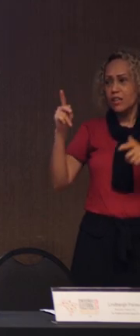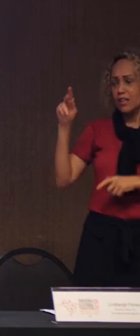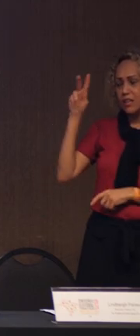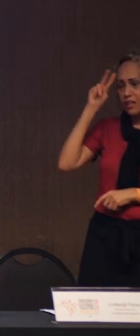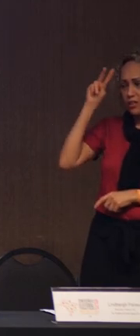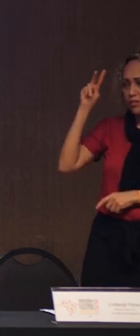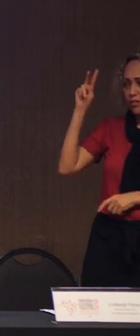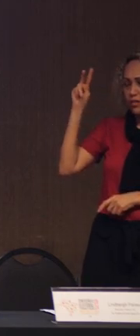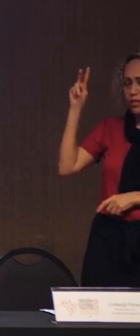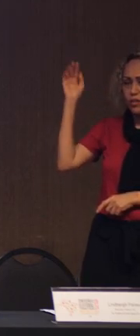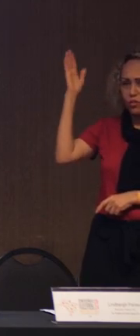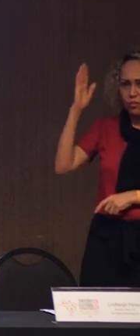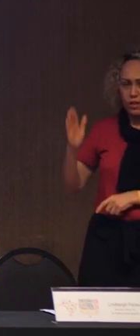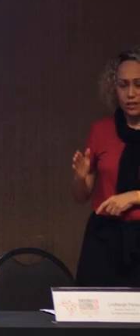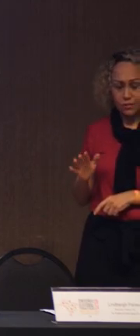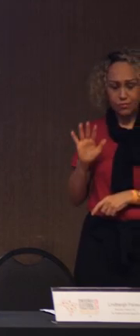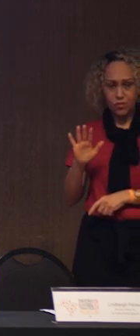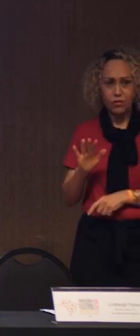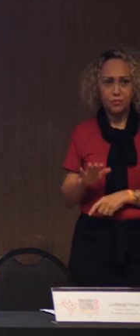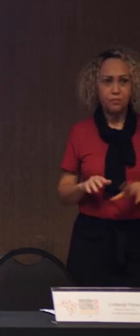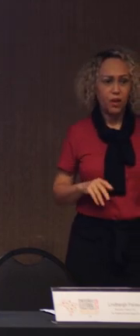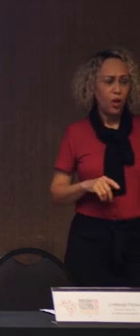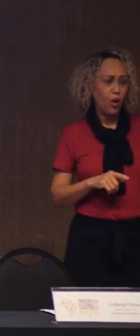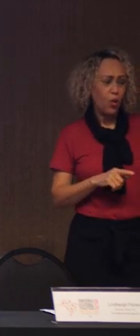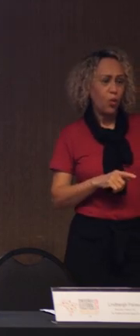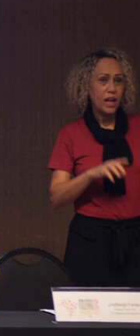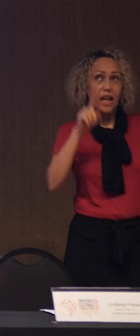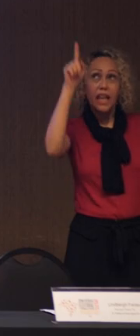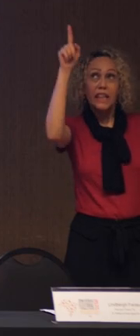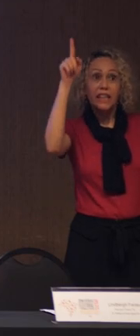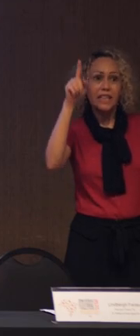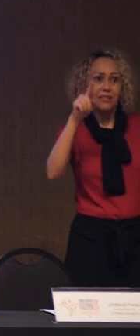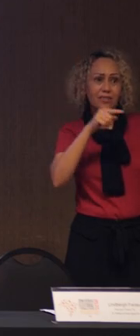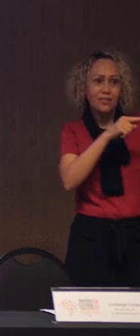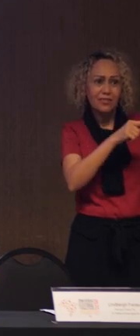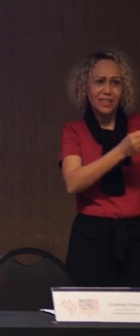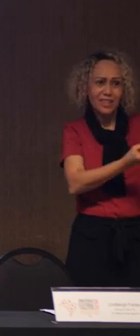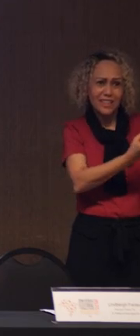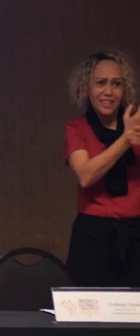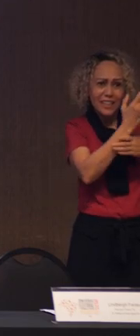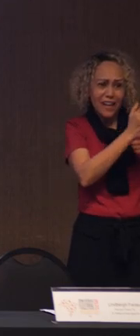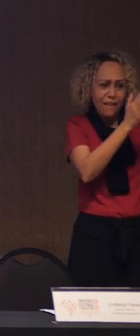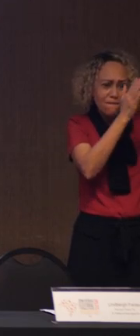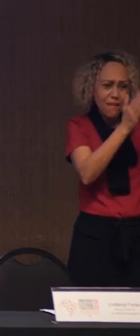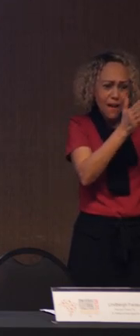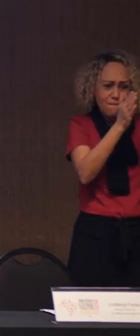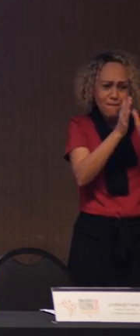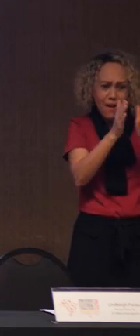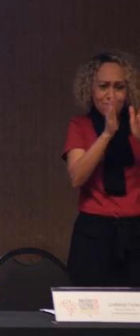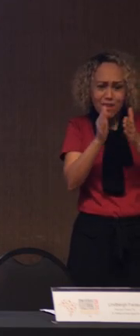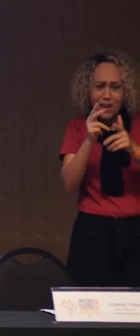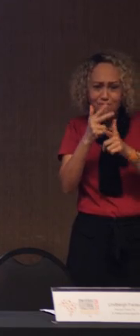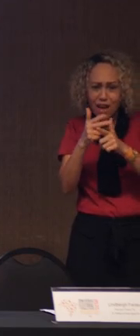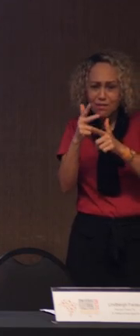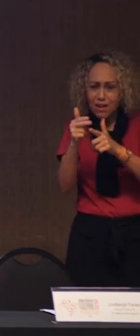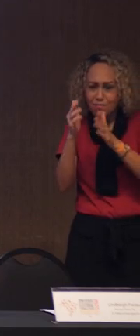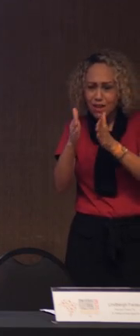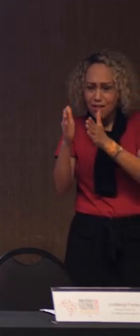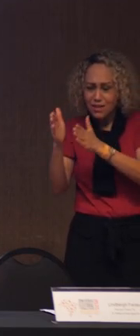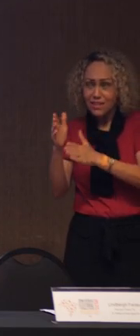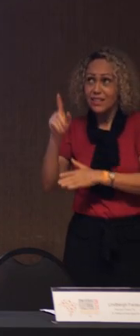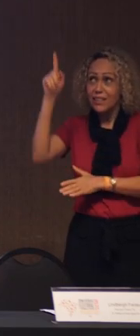figura que Deus não faz em série. Entendeu? Não faz em série. Ali é artesanato. É único. Deus fez